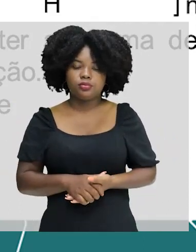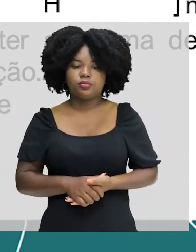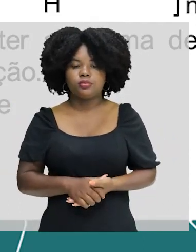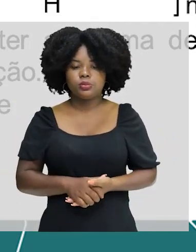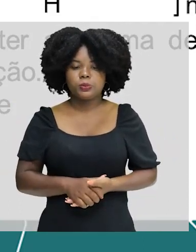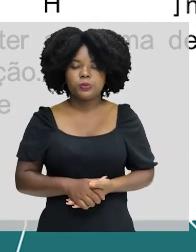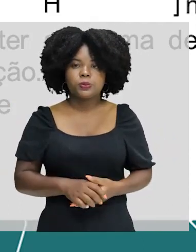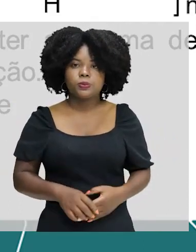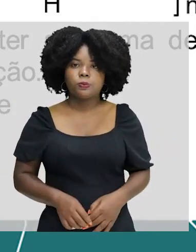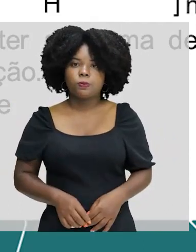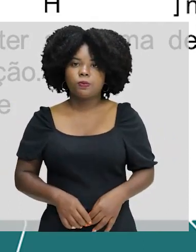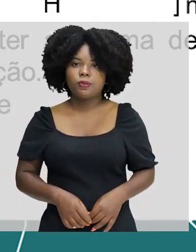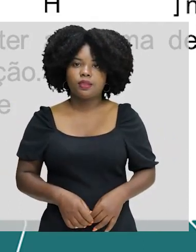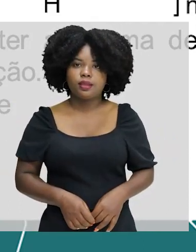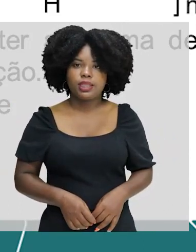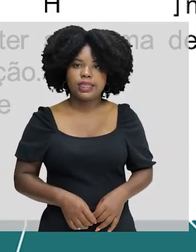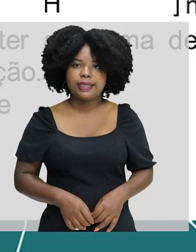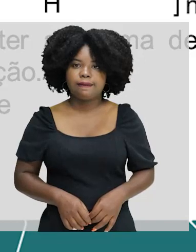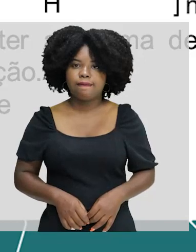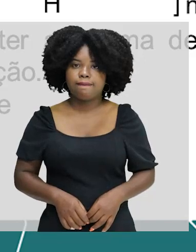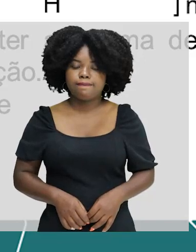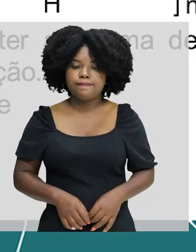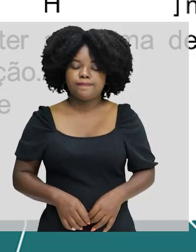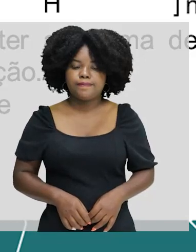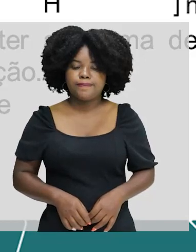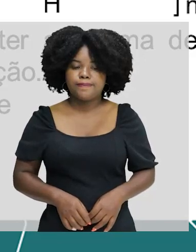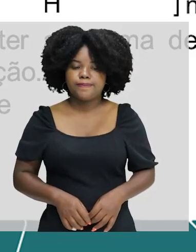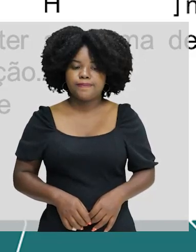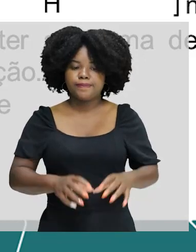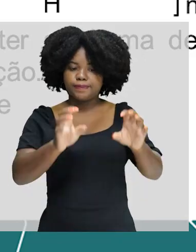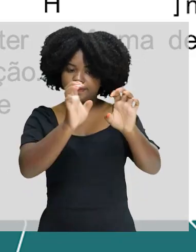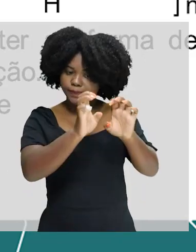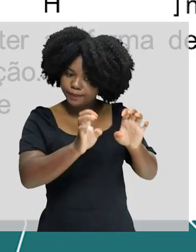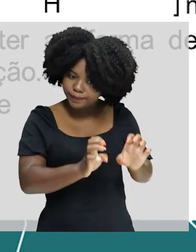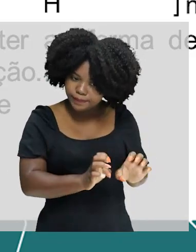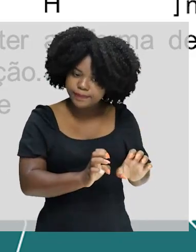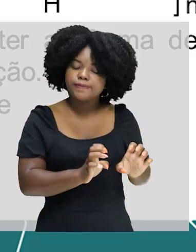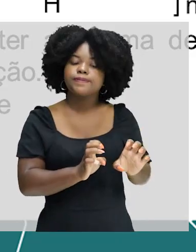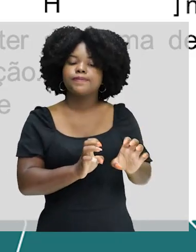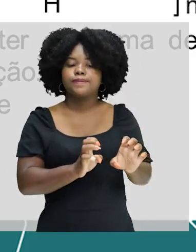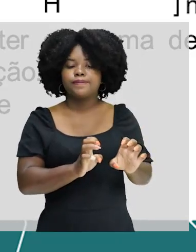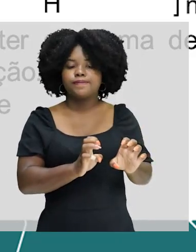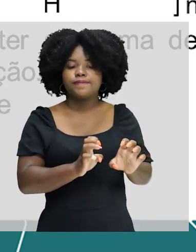só, mais uma vez, nós temos a estrutura